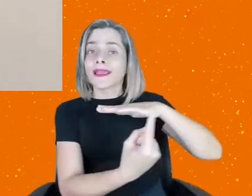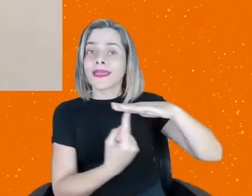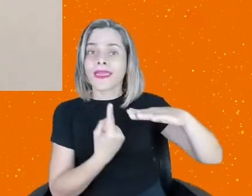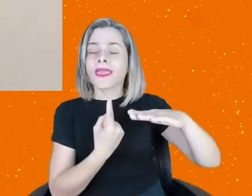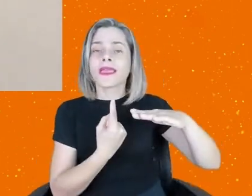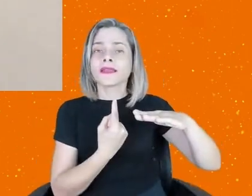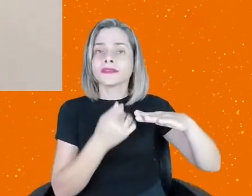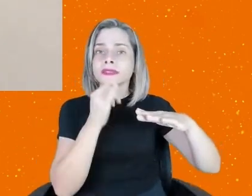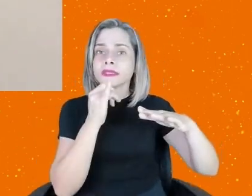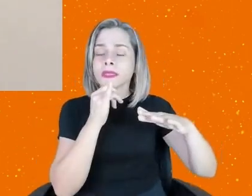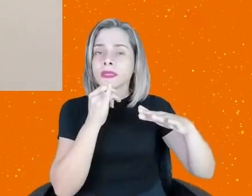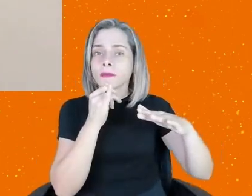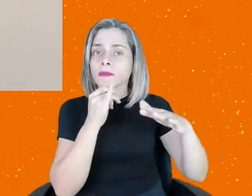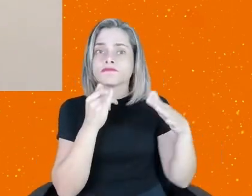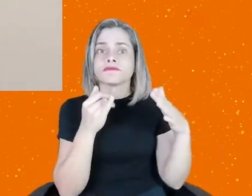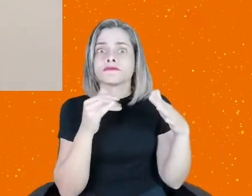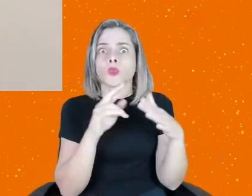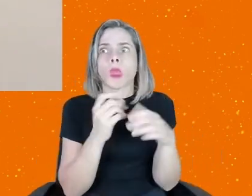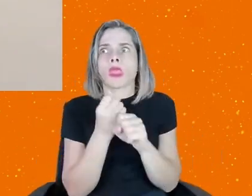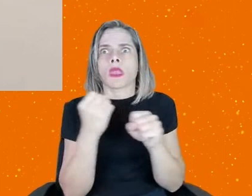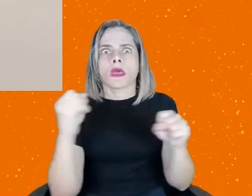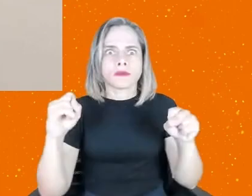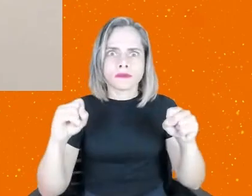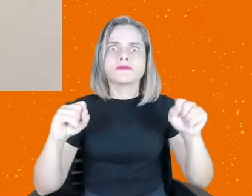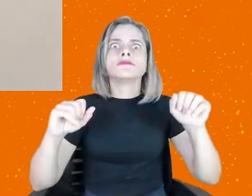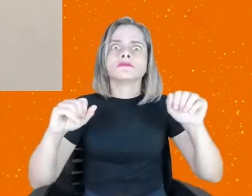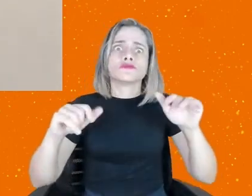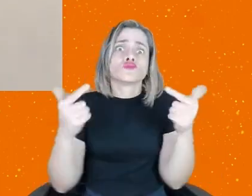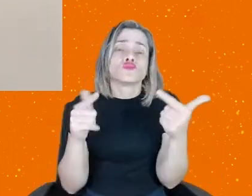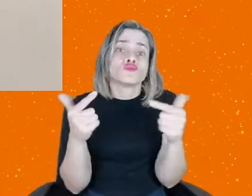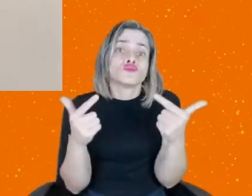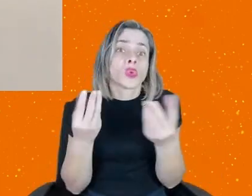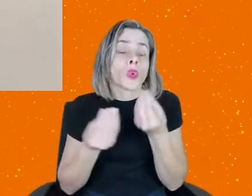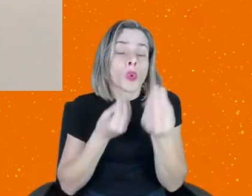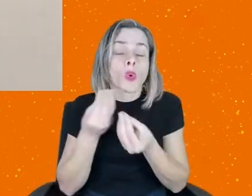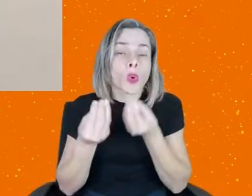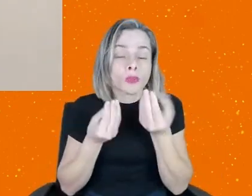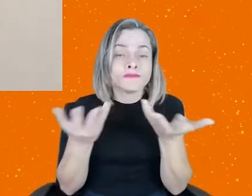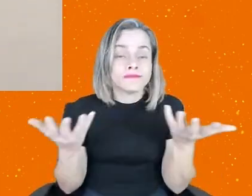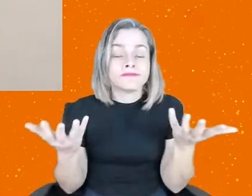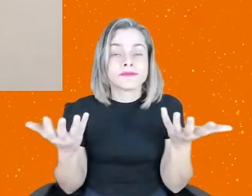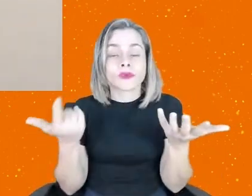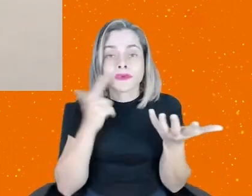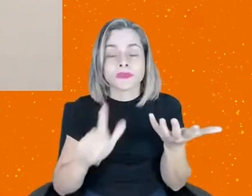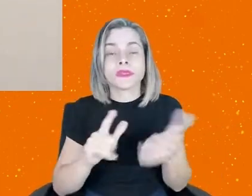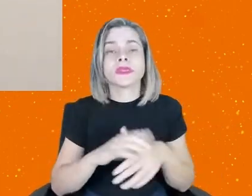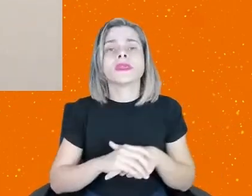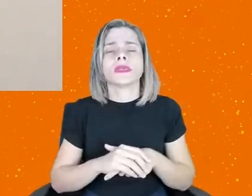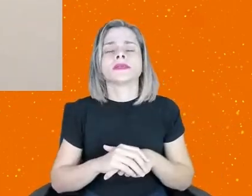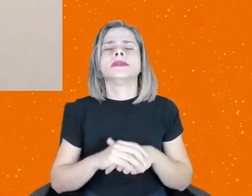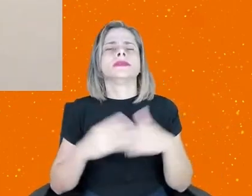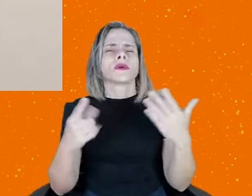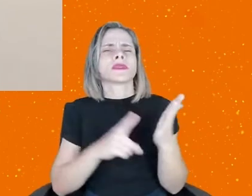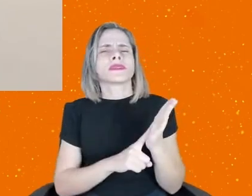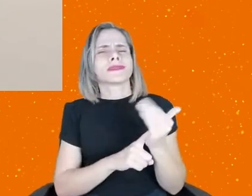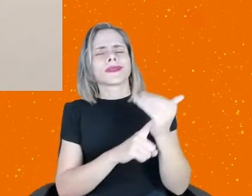esse tipo de coisa e Essas tecnologias novas elas trabalhem esse potencial é de fazer isso a